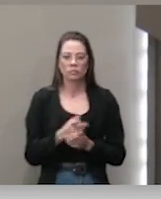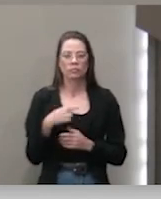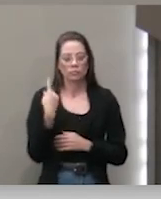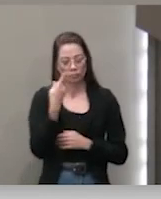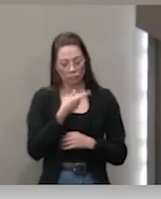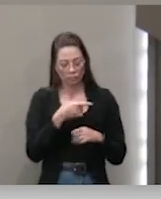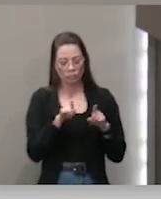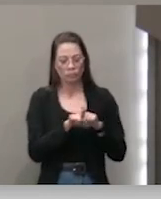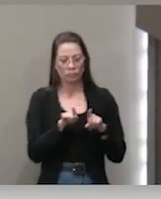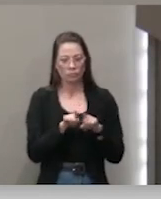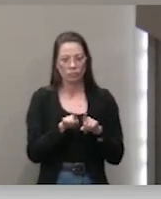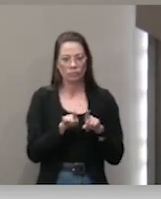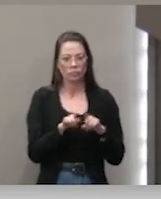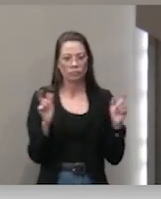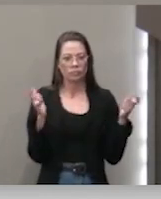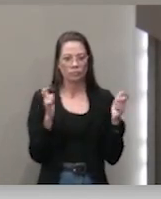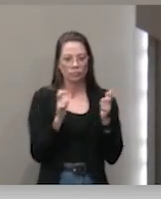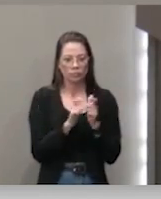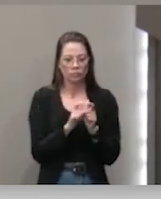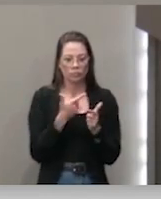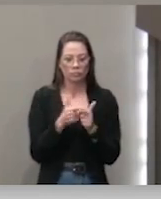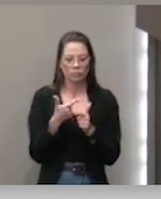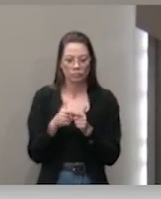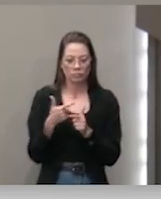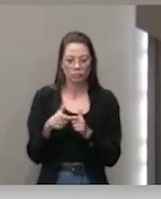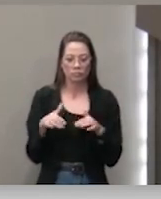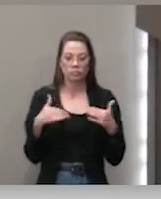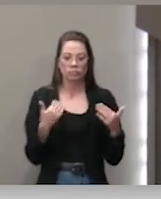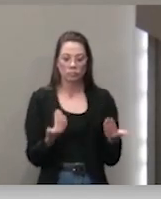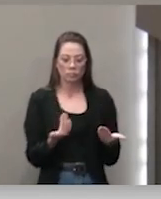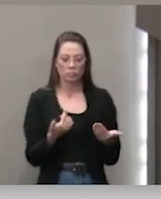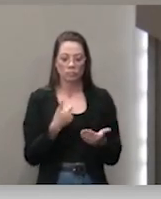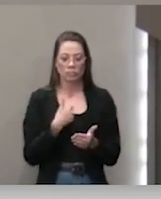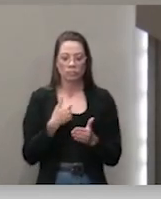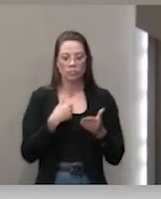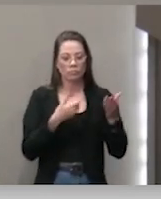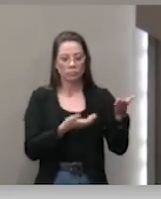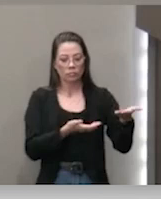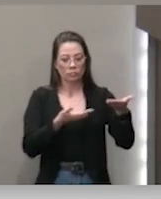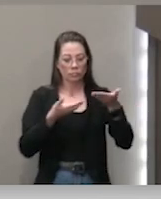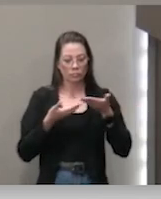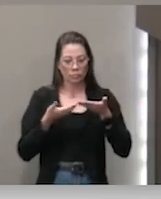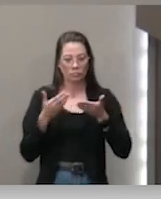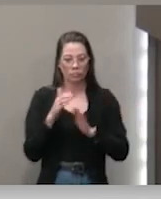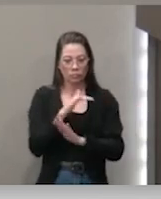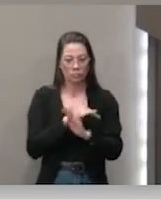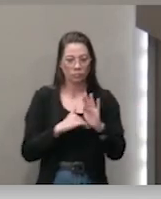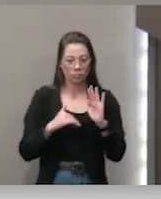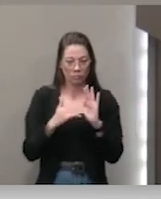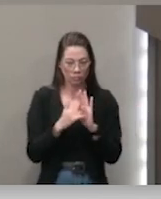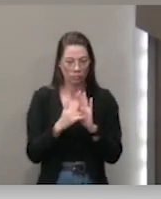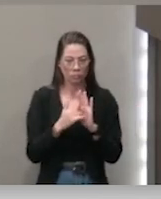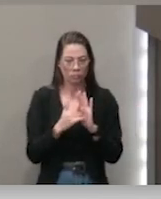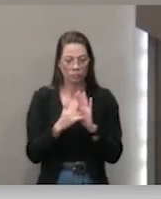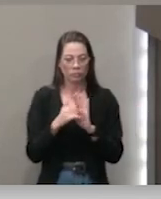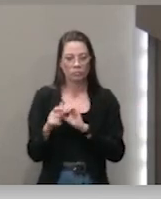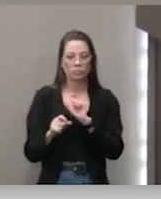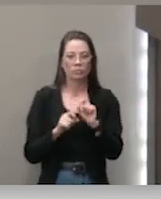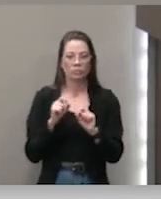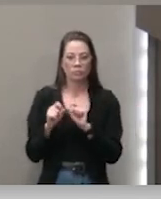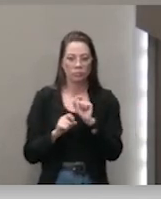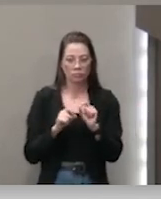possamos dirimir esses problemas. Então, deixo aqui o convite a todos os que